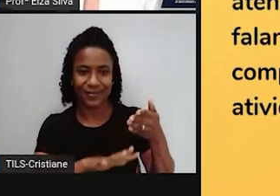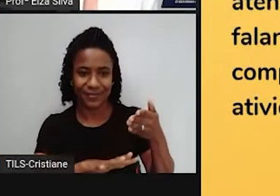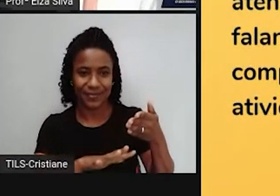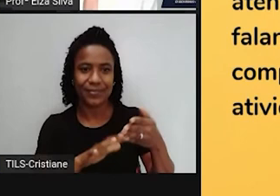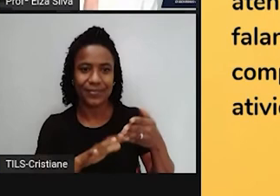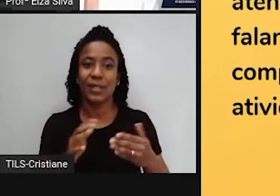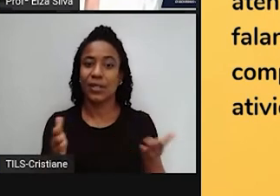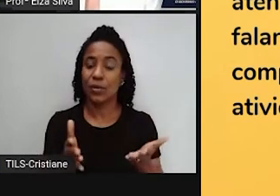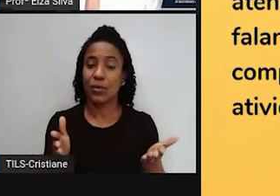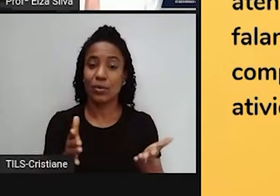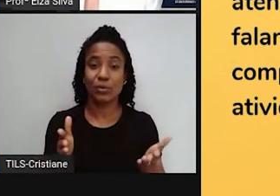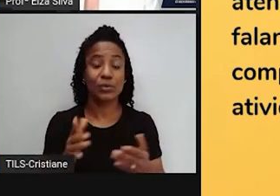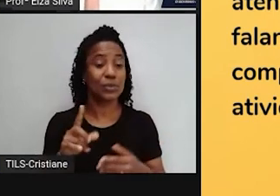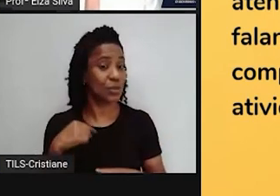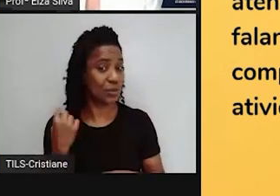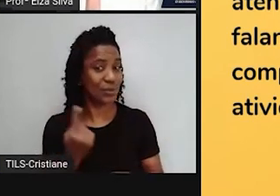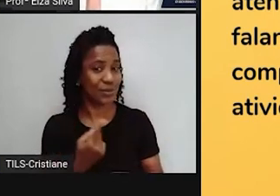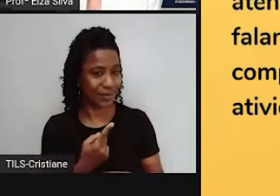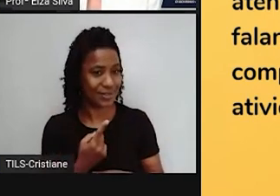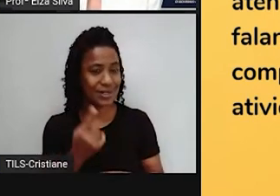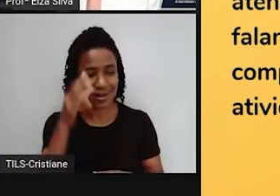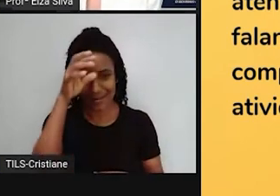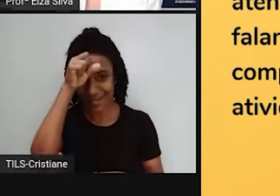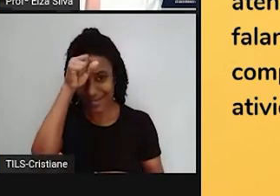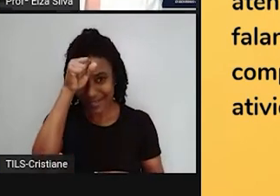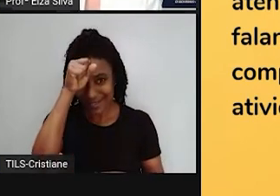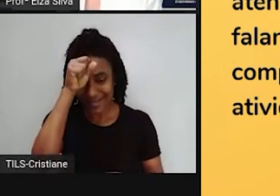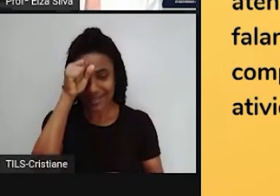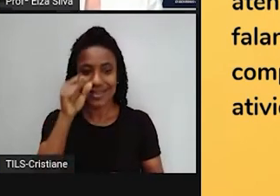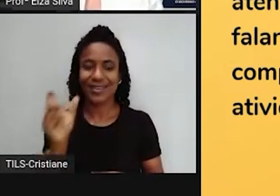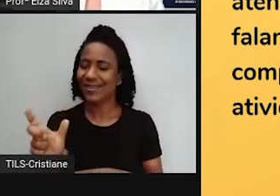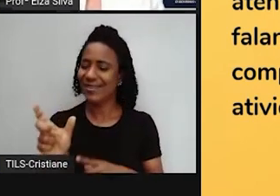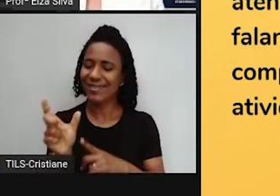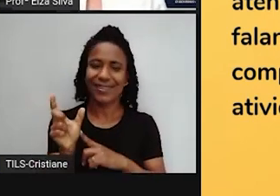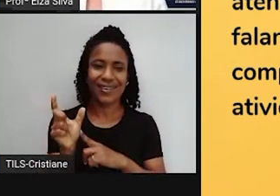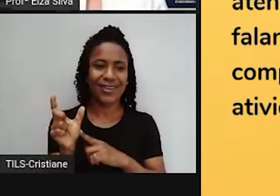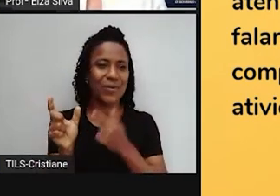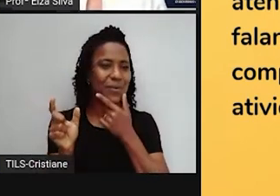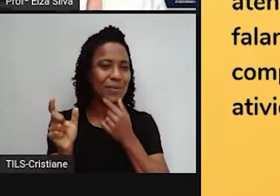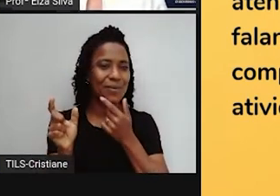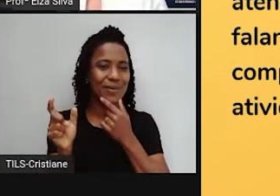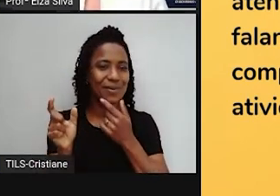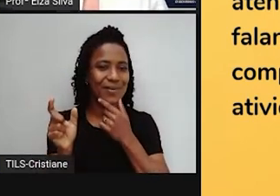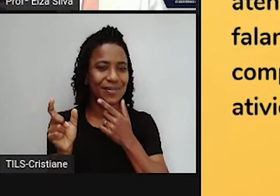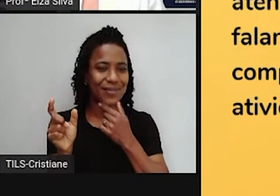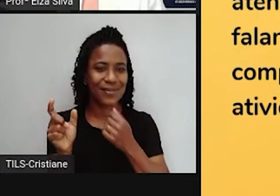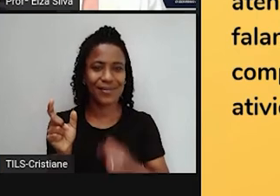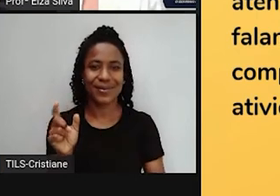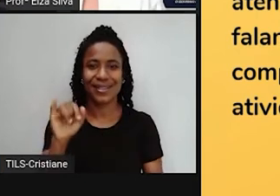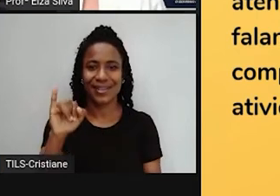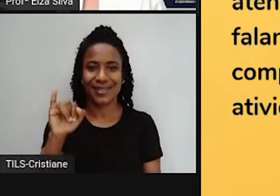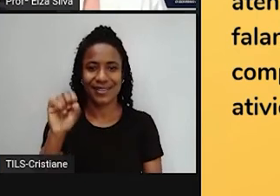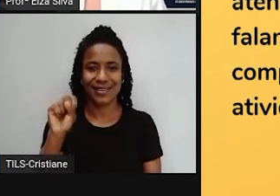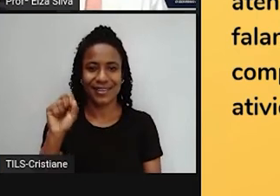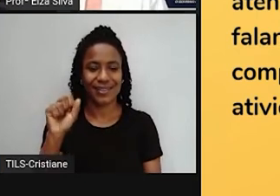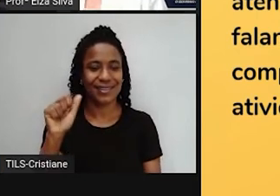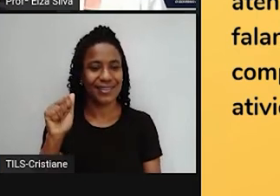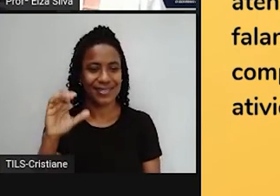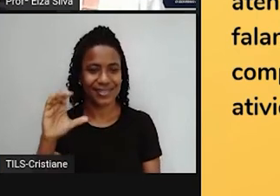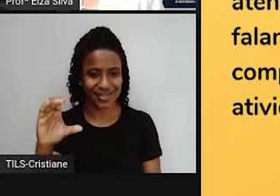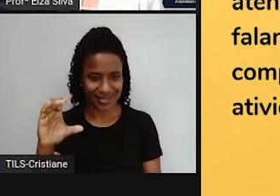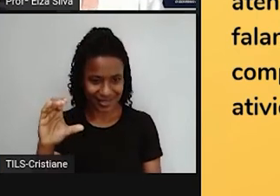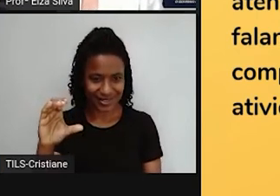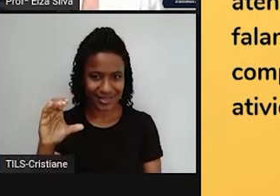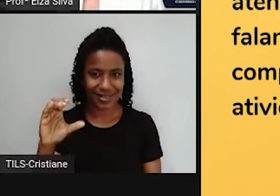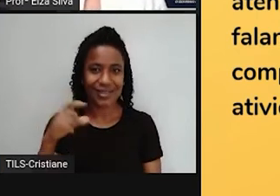Hoje vamos conhecer a história de Isaac, mediada pelo professor Alisson Medina. Nesse vídeo, ele apresenta